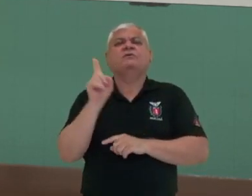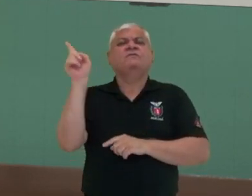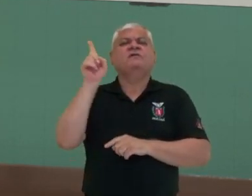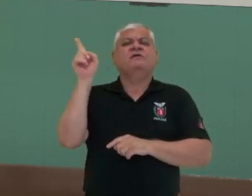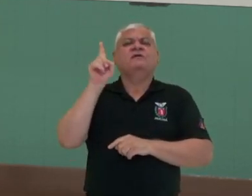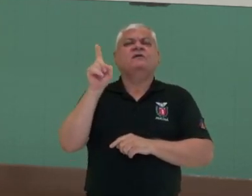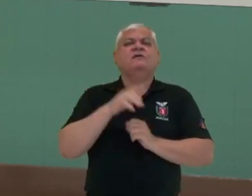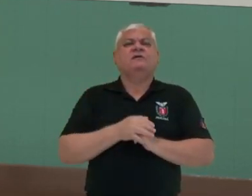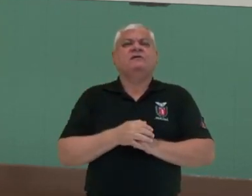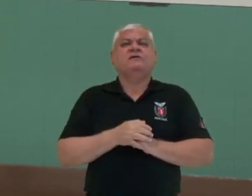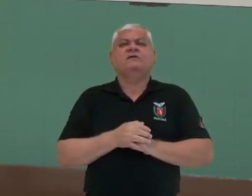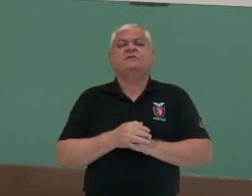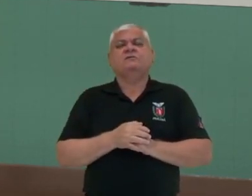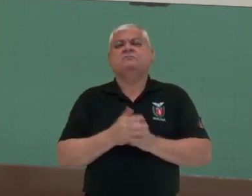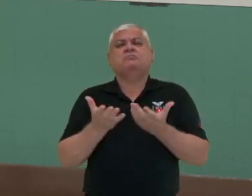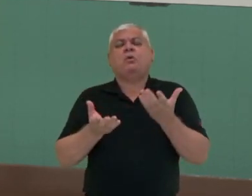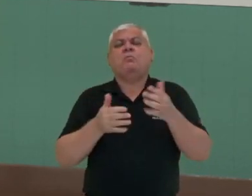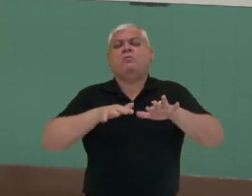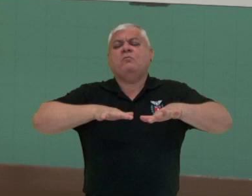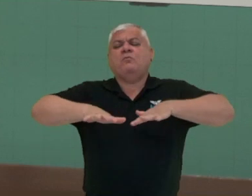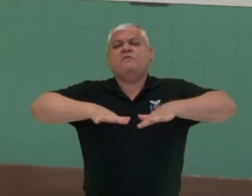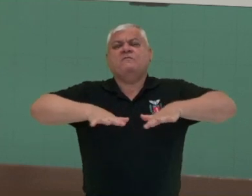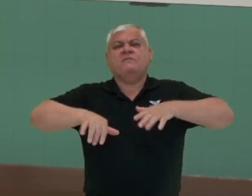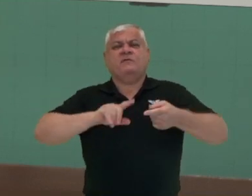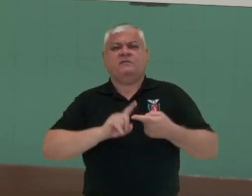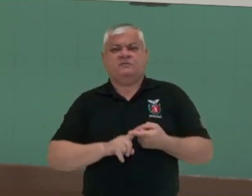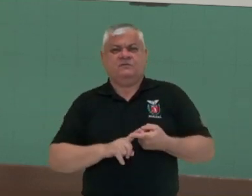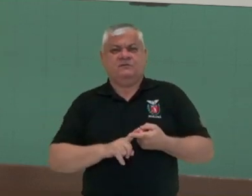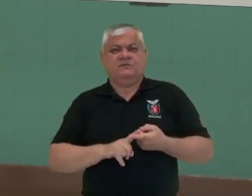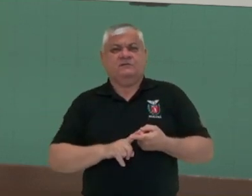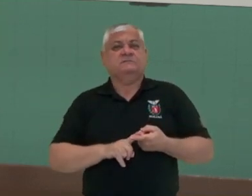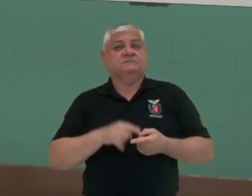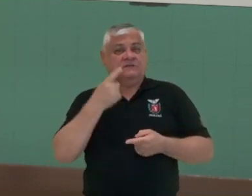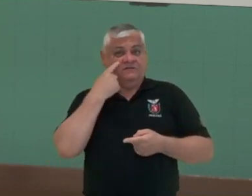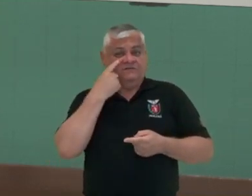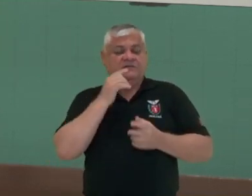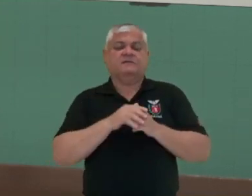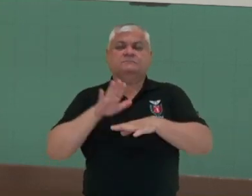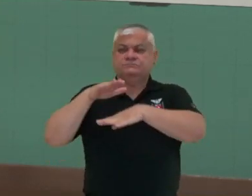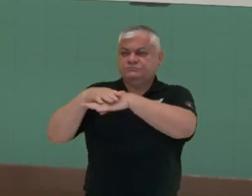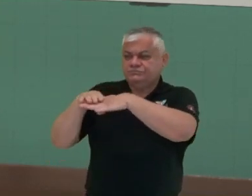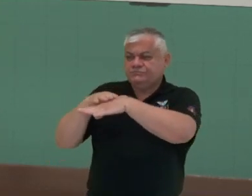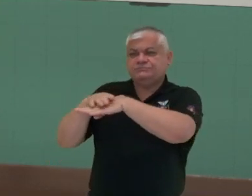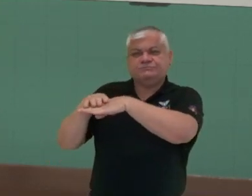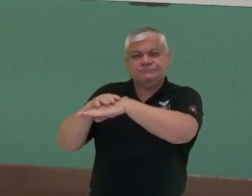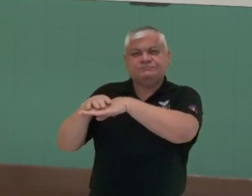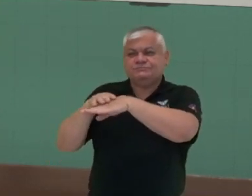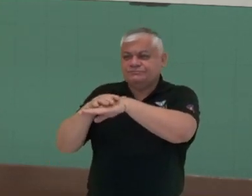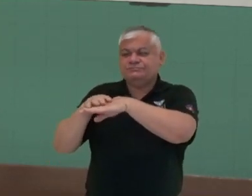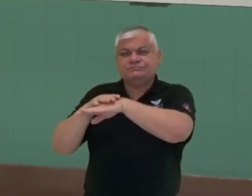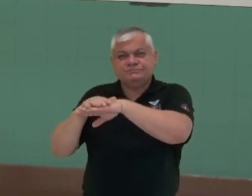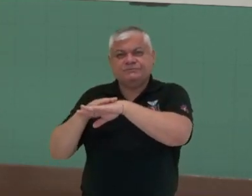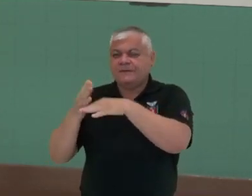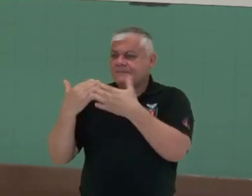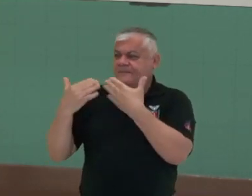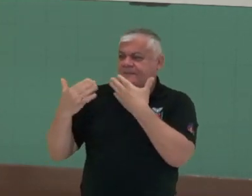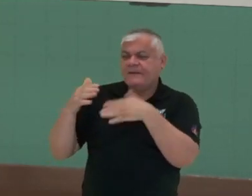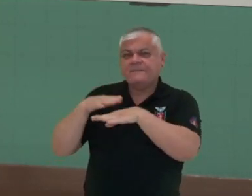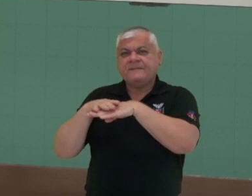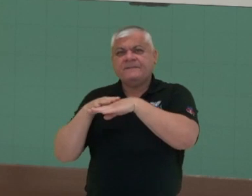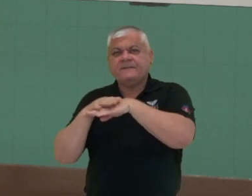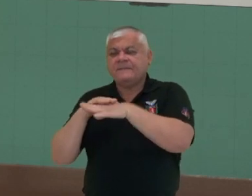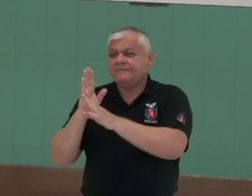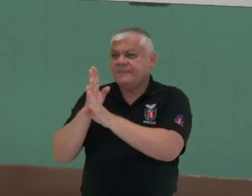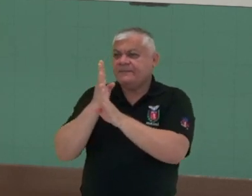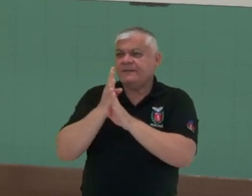aparecem nesses golpes? Como são os movimentos? Então, eu quero que vocês conversem um pouquinho com sua turma, identifiquem um